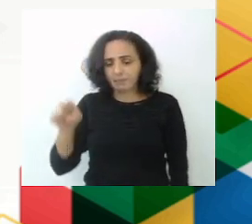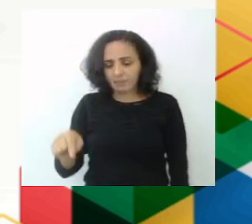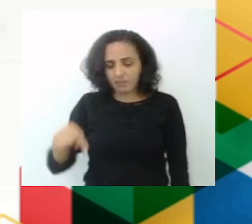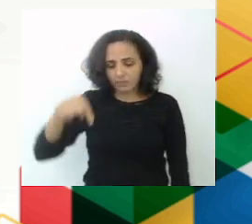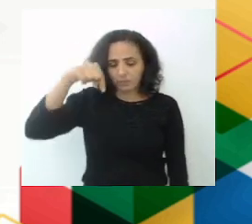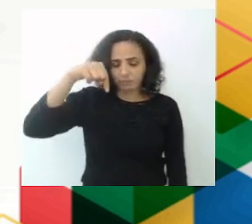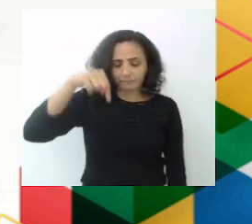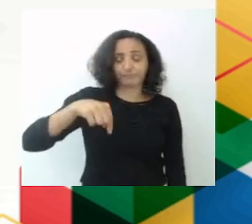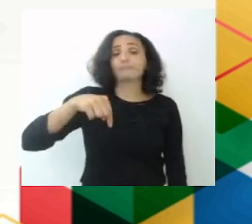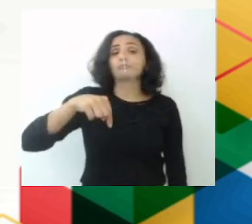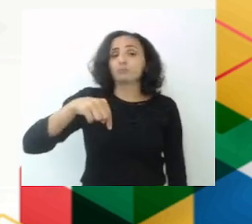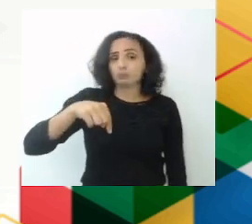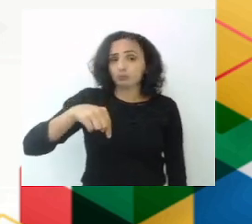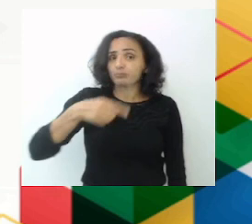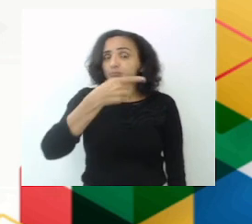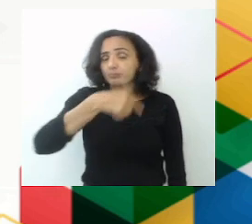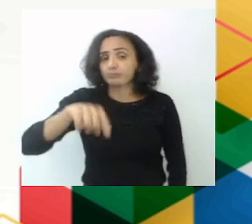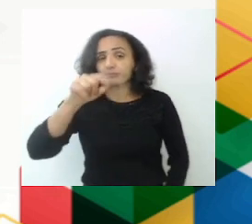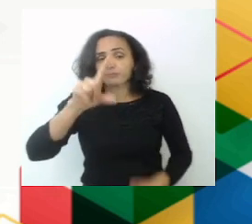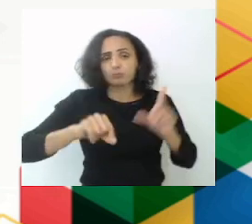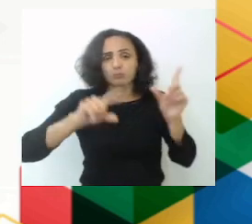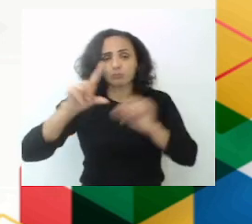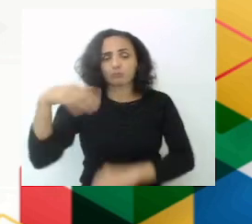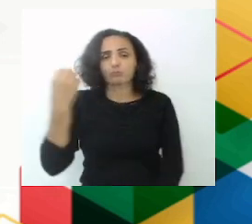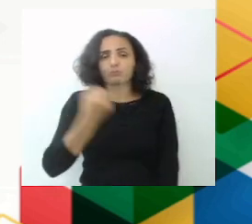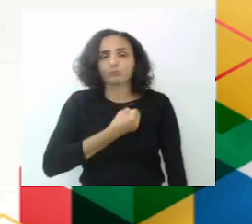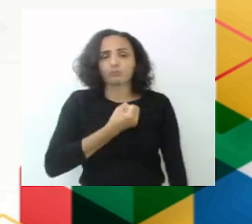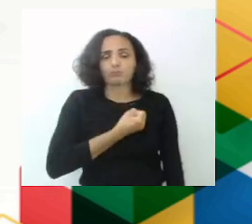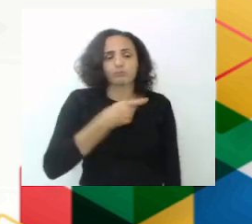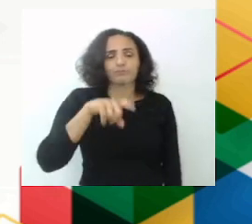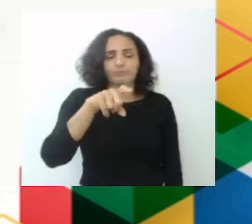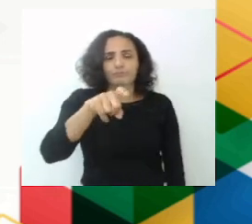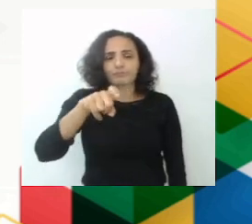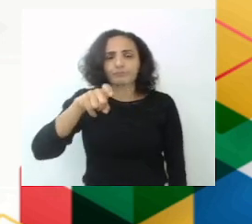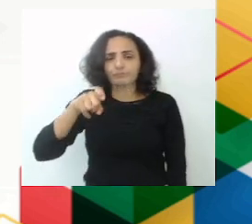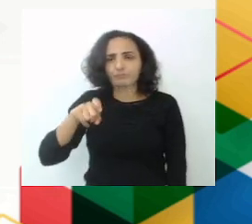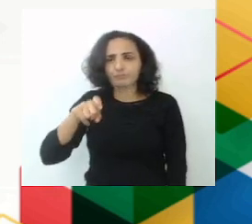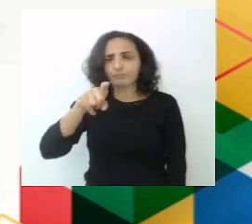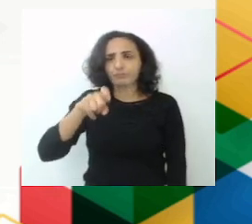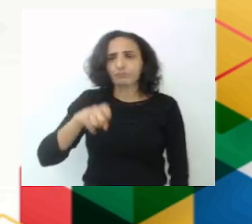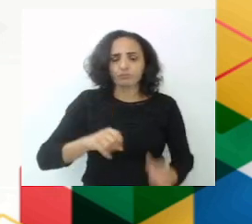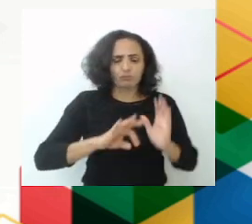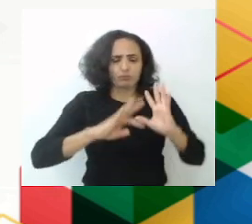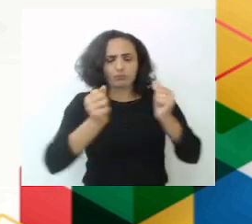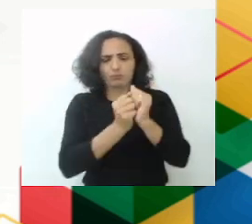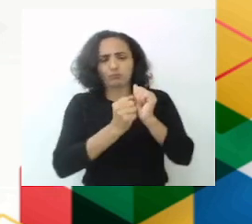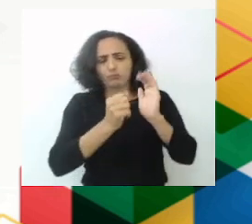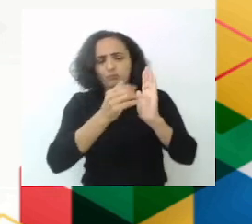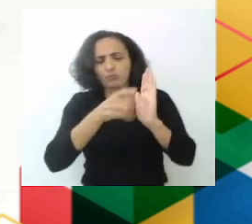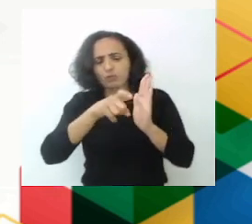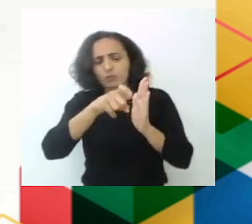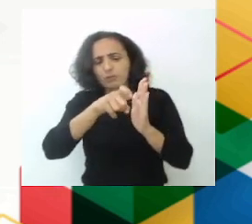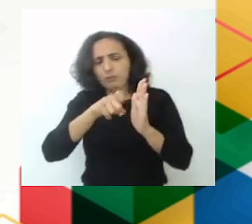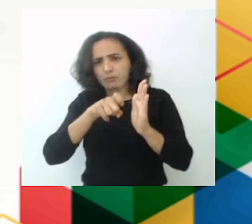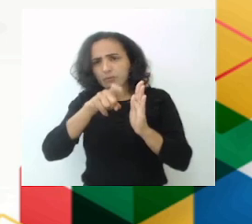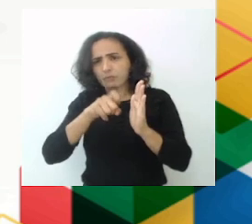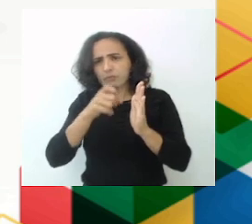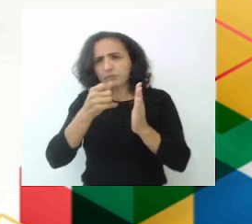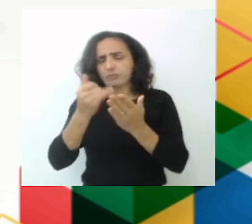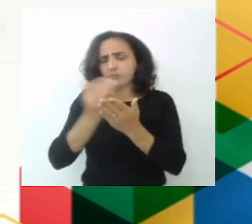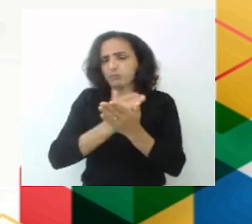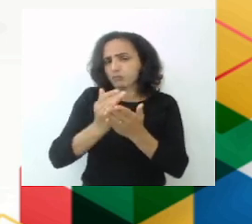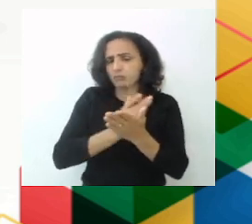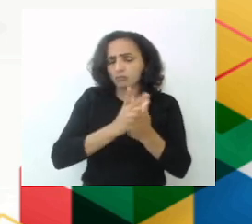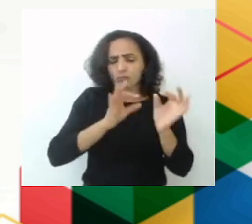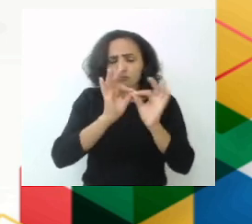Depois você escolhe os valores de x, como no primeiro caso, escolhe todos os valores de x aí, não precisa ser muitos não. Claro que